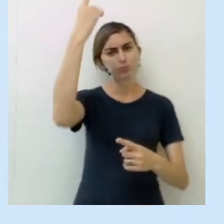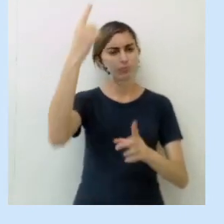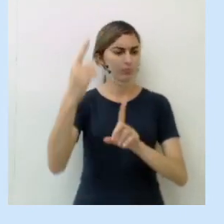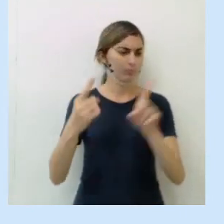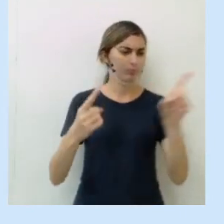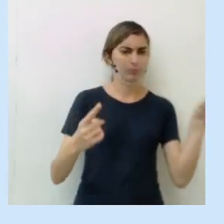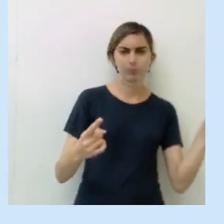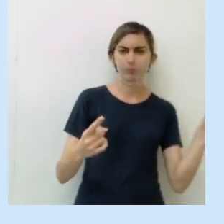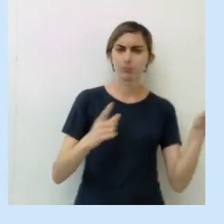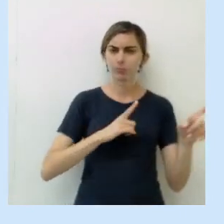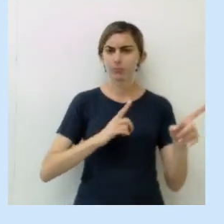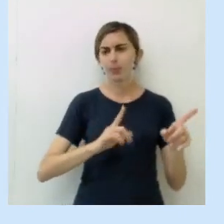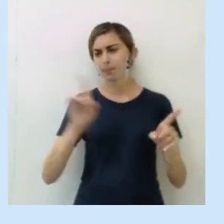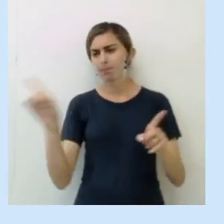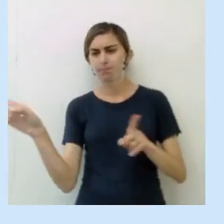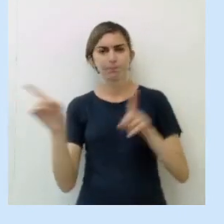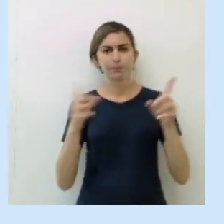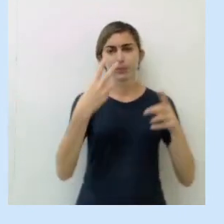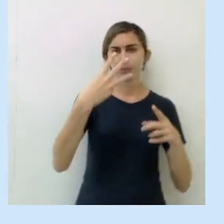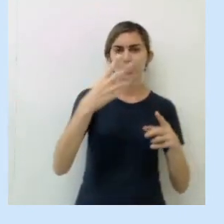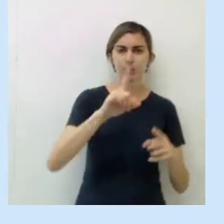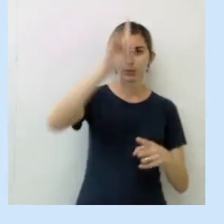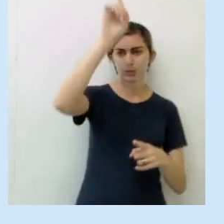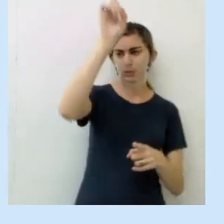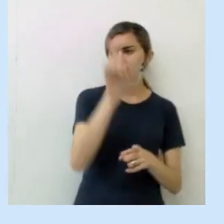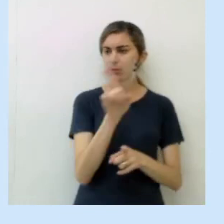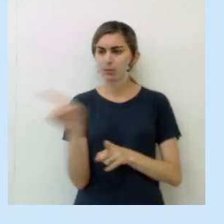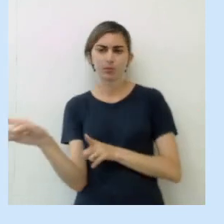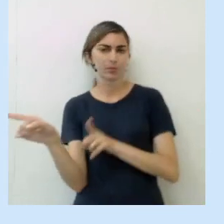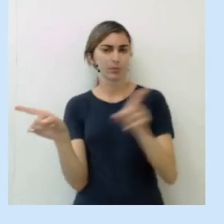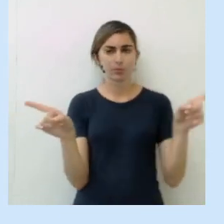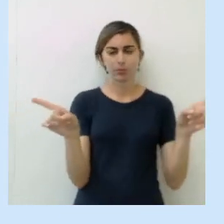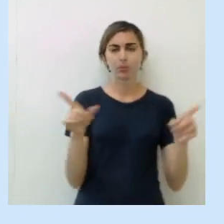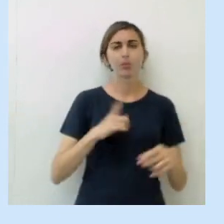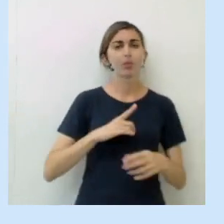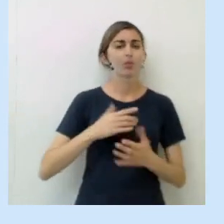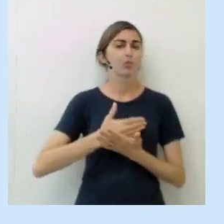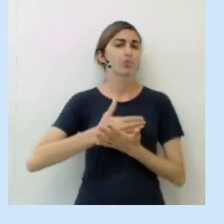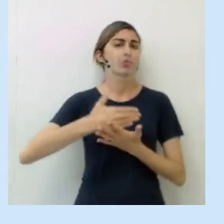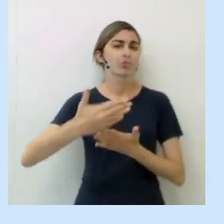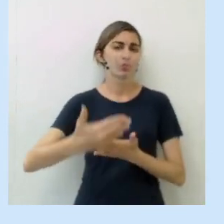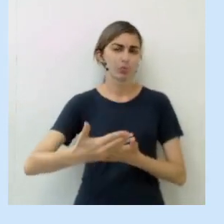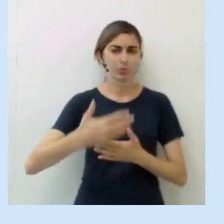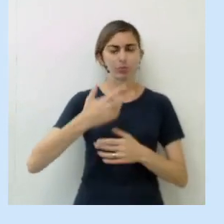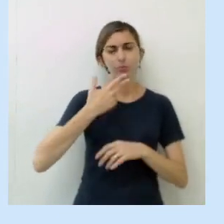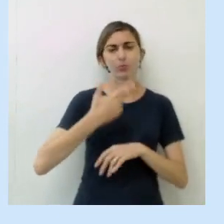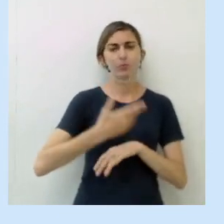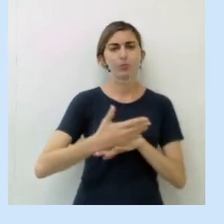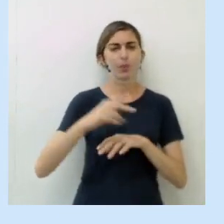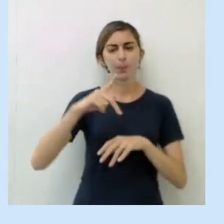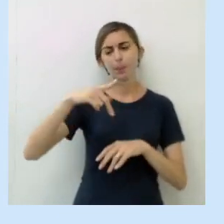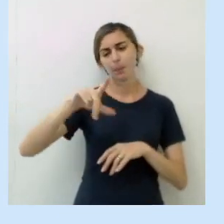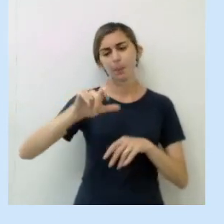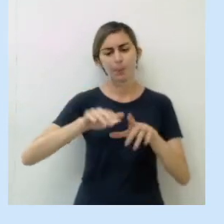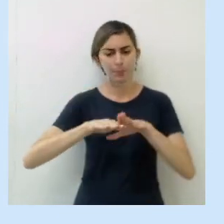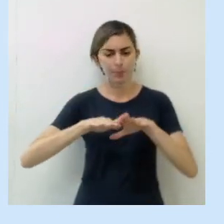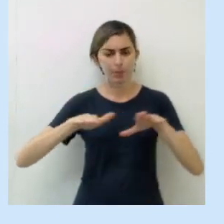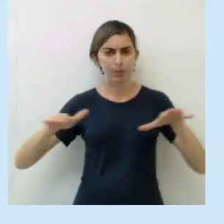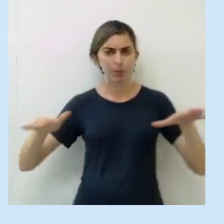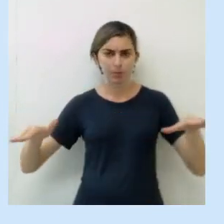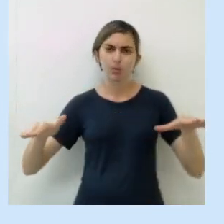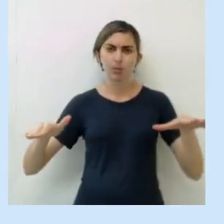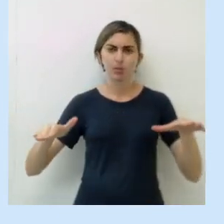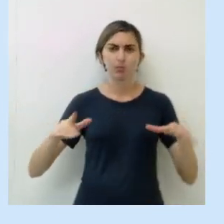lado. Elas estão em 3 dimensões, certo? Mas a gente costuma chamar de plana, né?